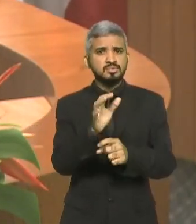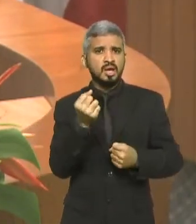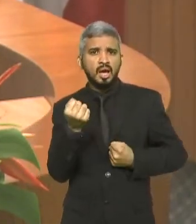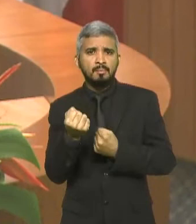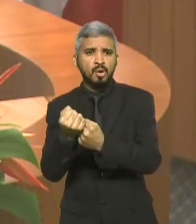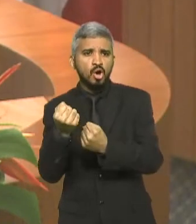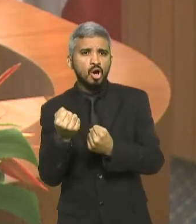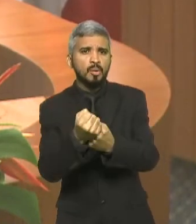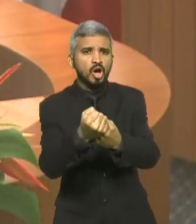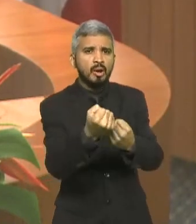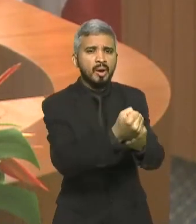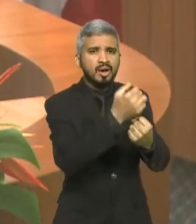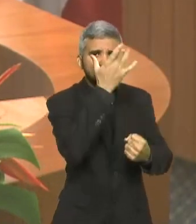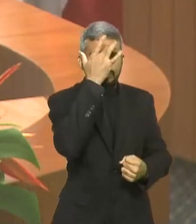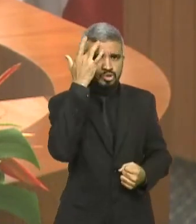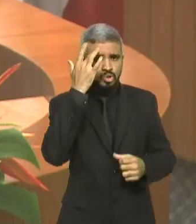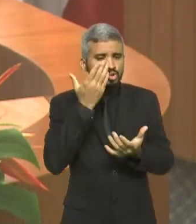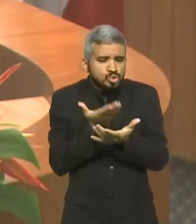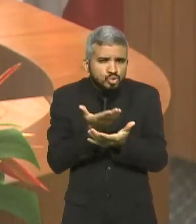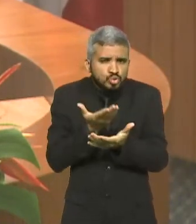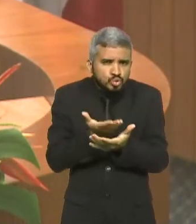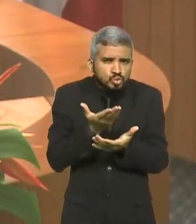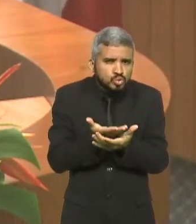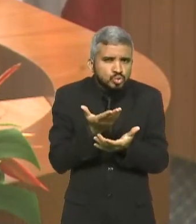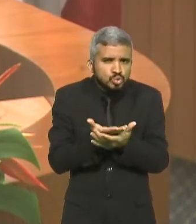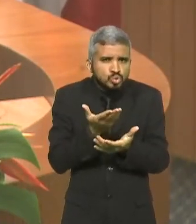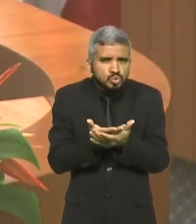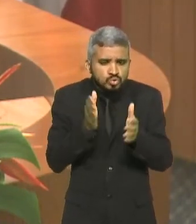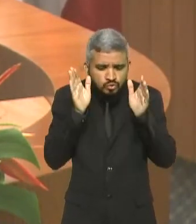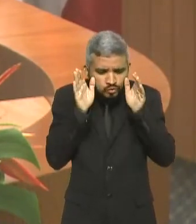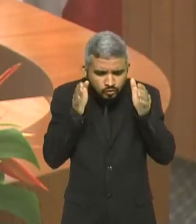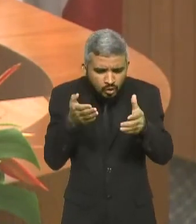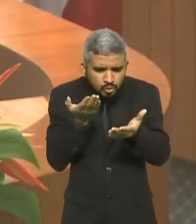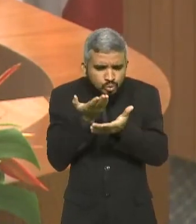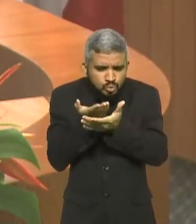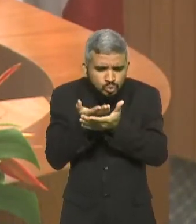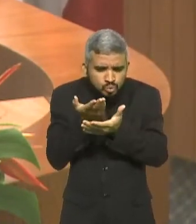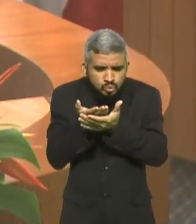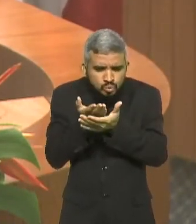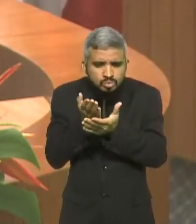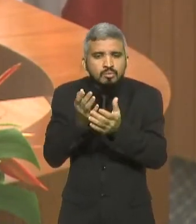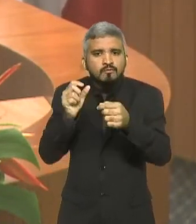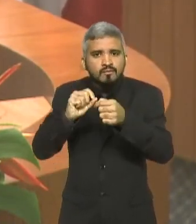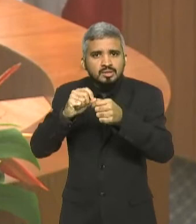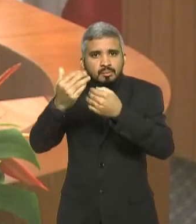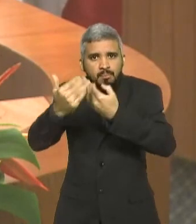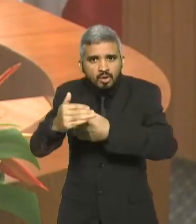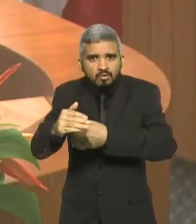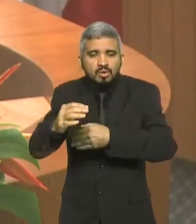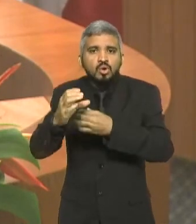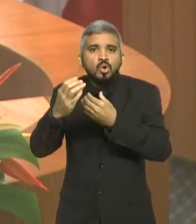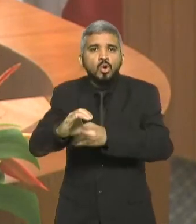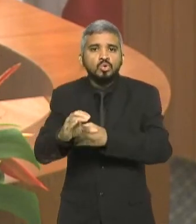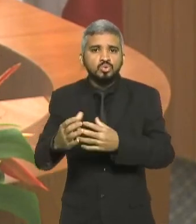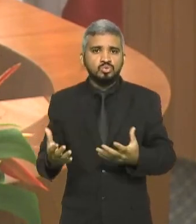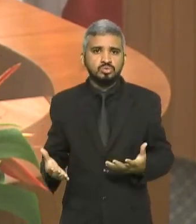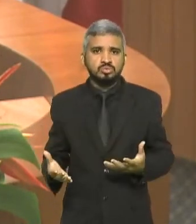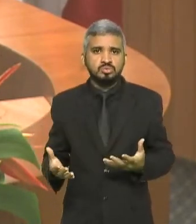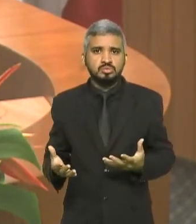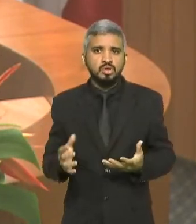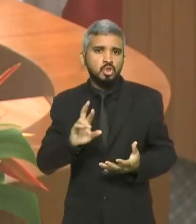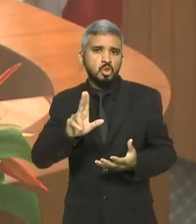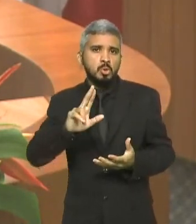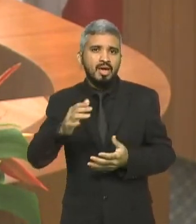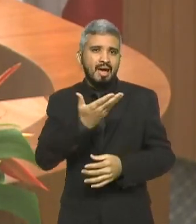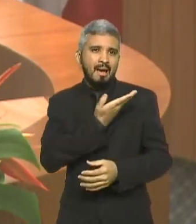se esforçam, que se dedicam para passar no concurso público pela meritocracia, sem depender de pistolão, sem depender